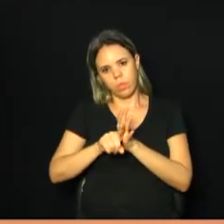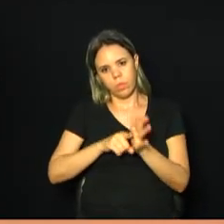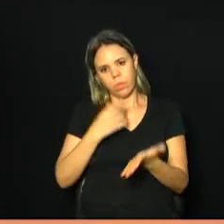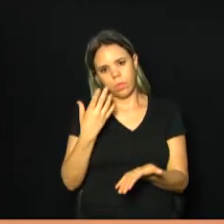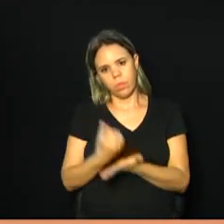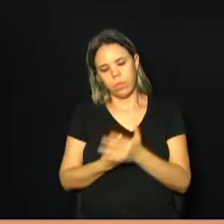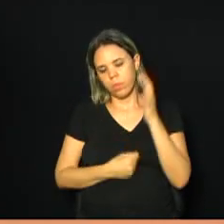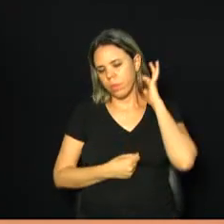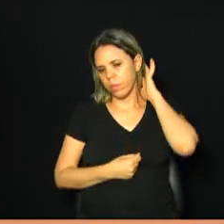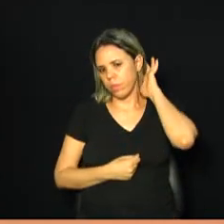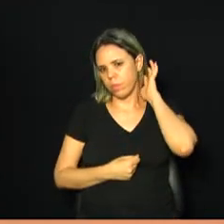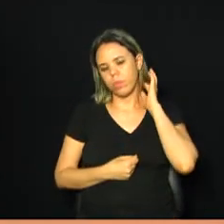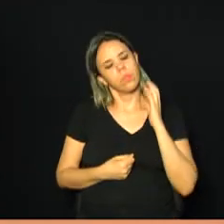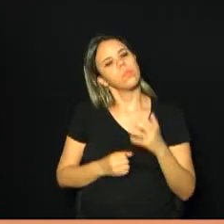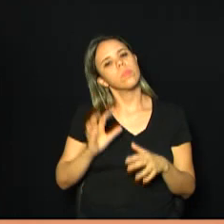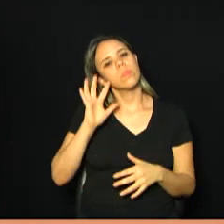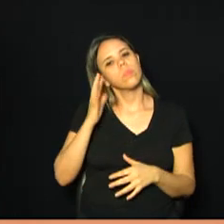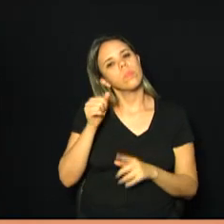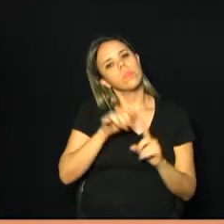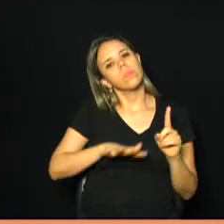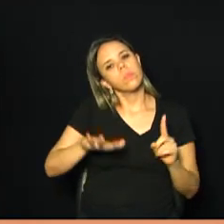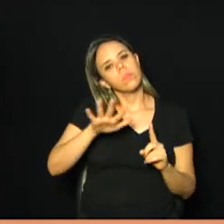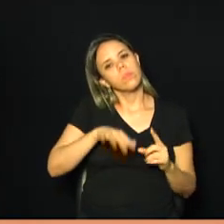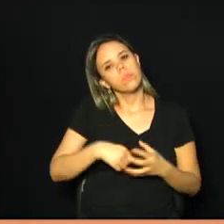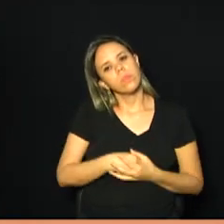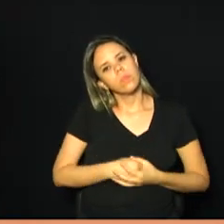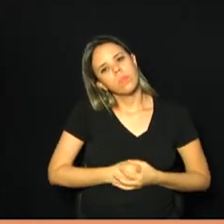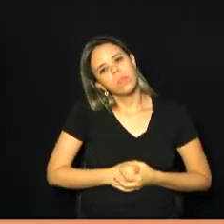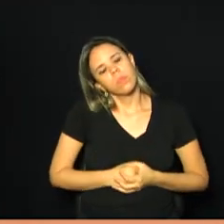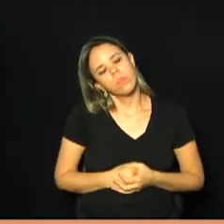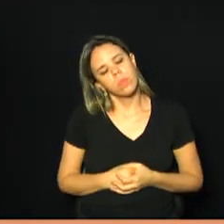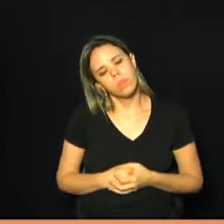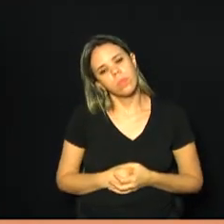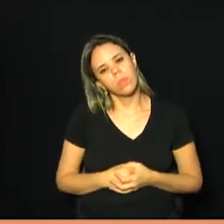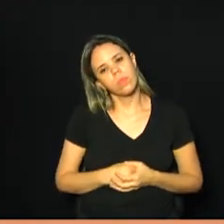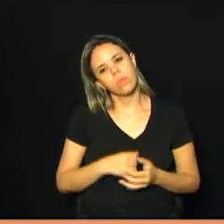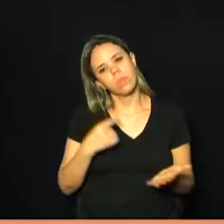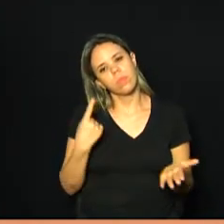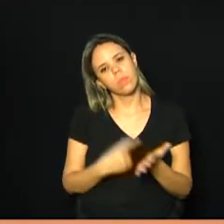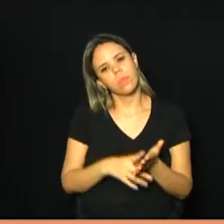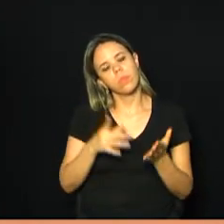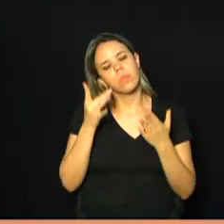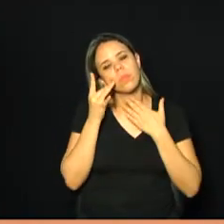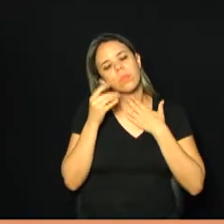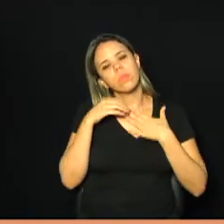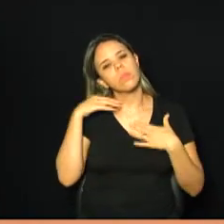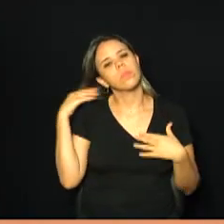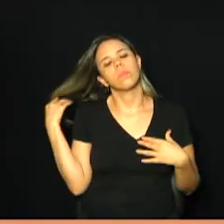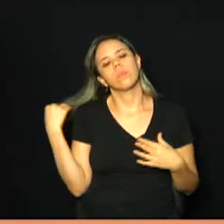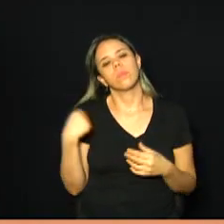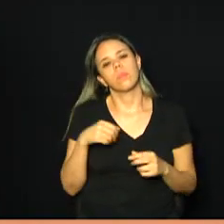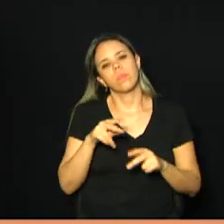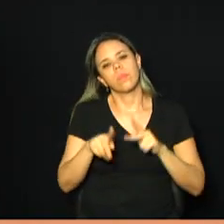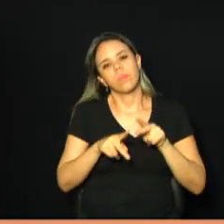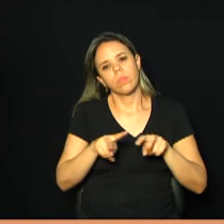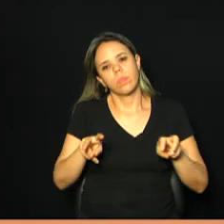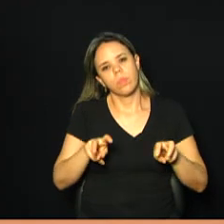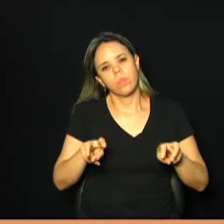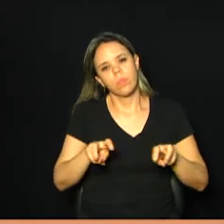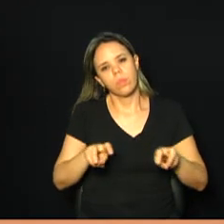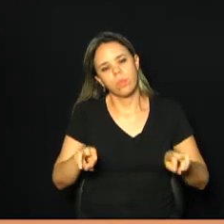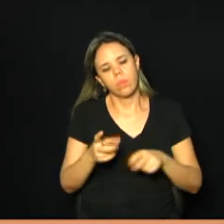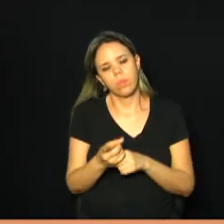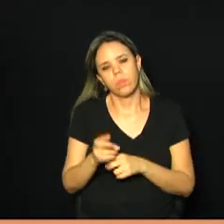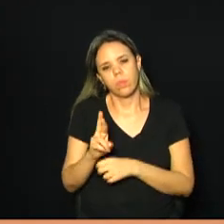com isso os reflexos da sociedade, que contará também com a presença dos seguintes convidados, que é a